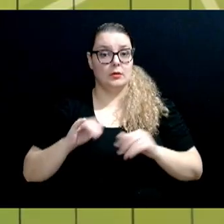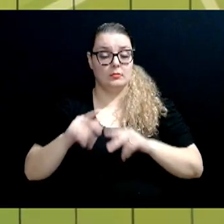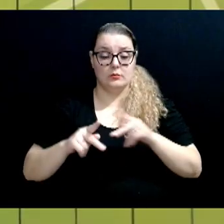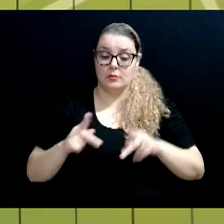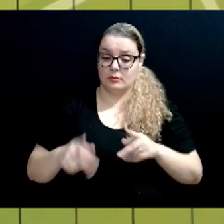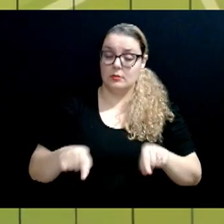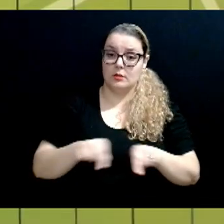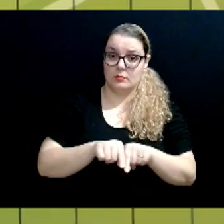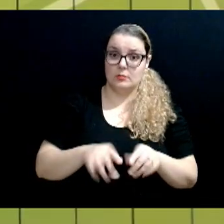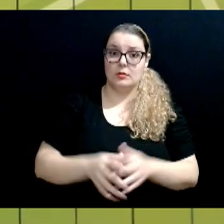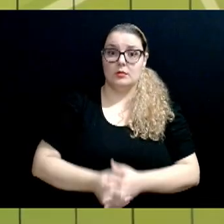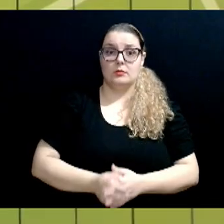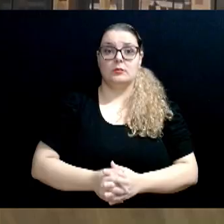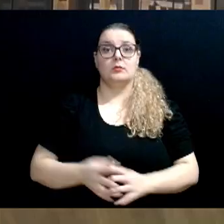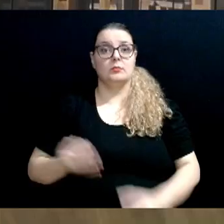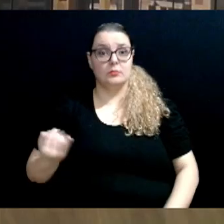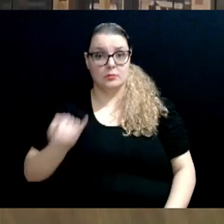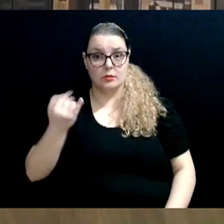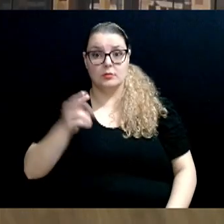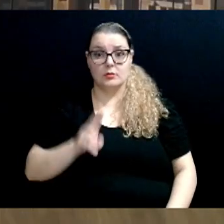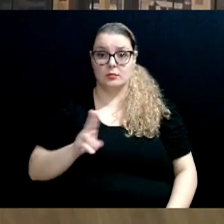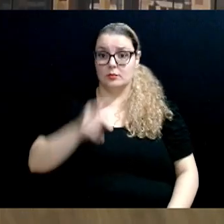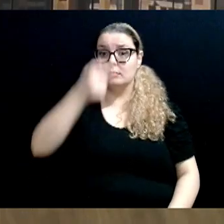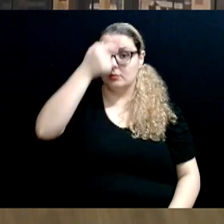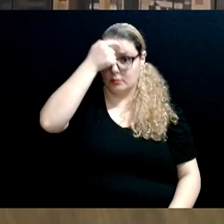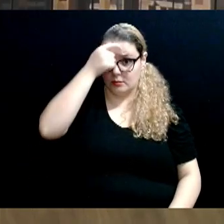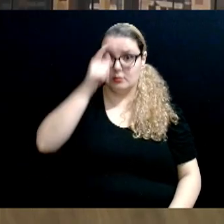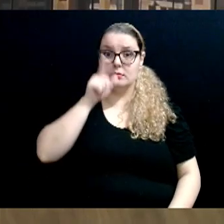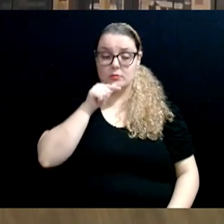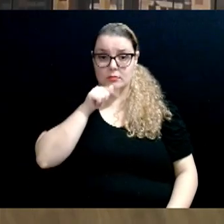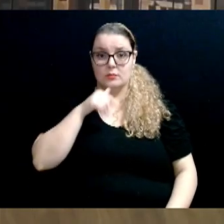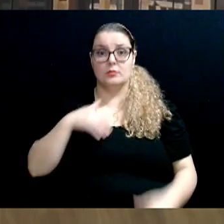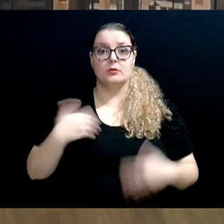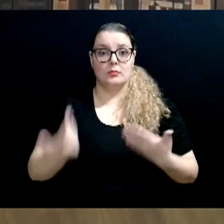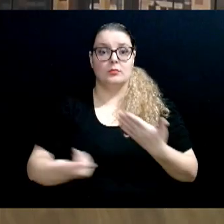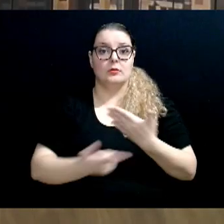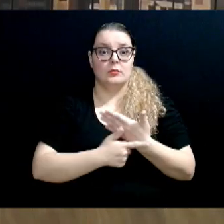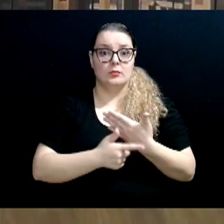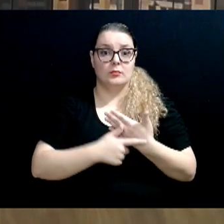a importância do uso consciente da água? Qual o papel deles também?